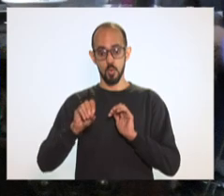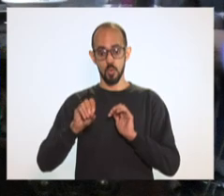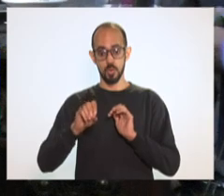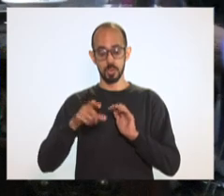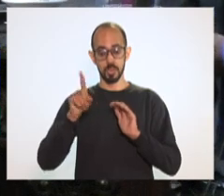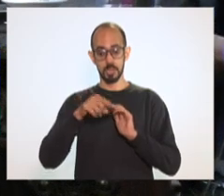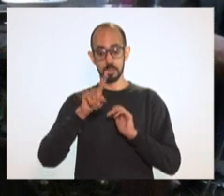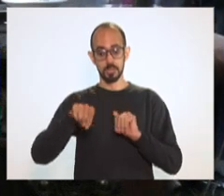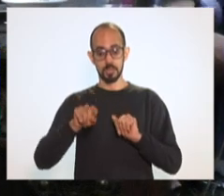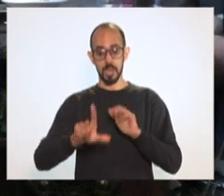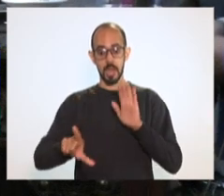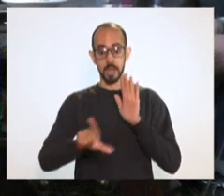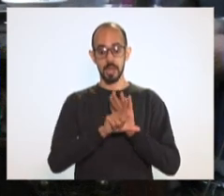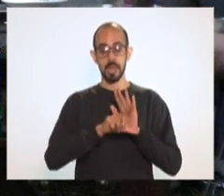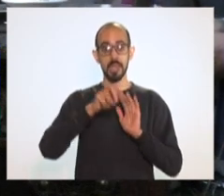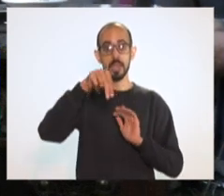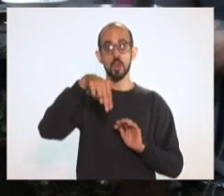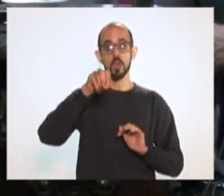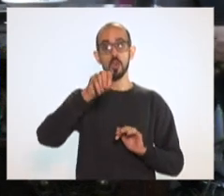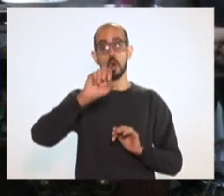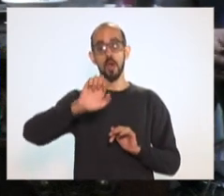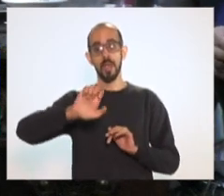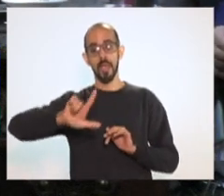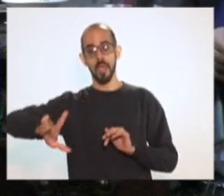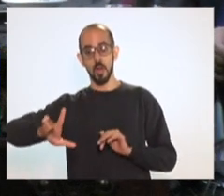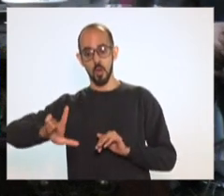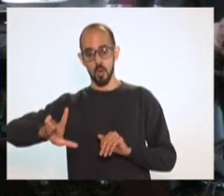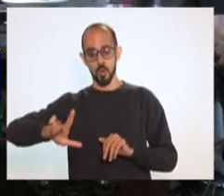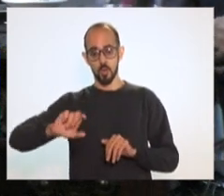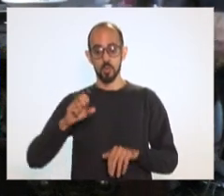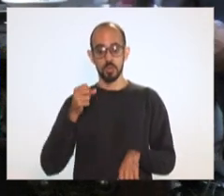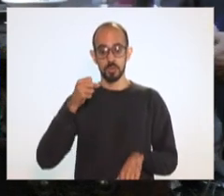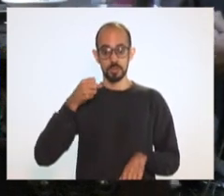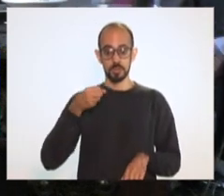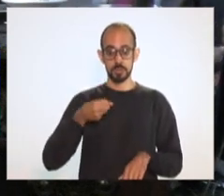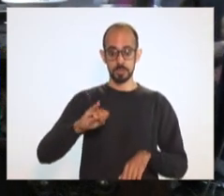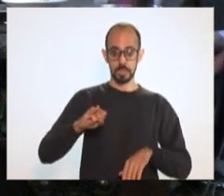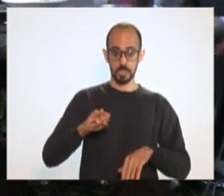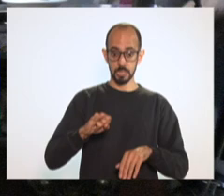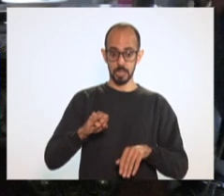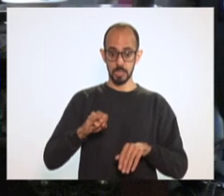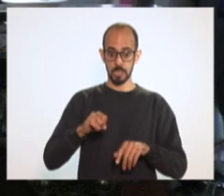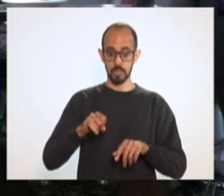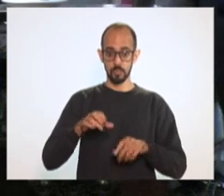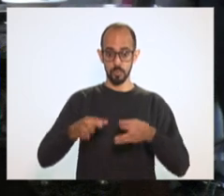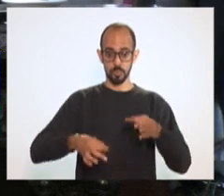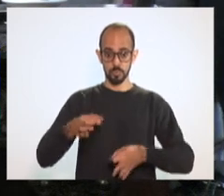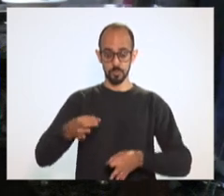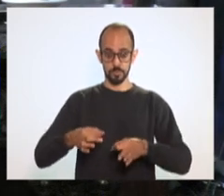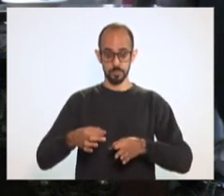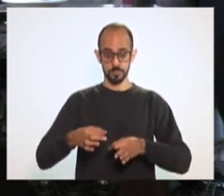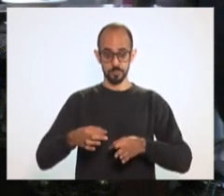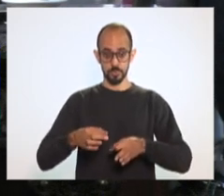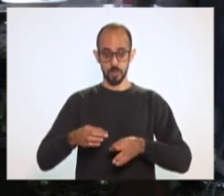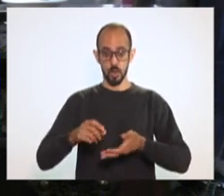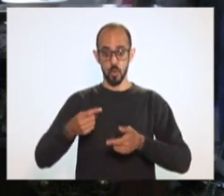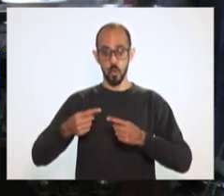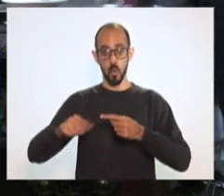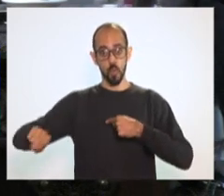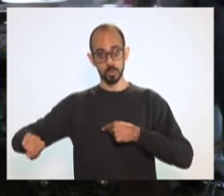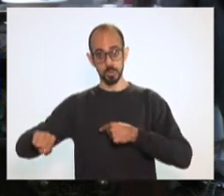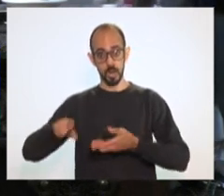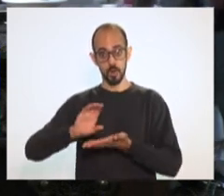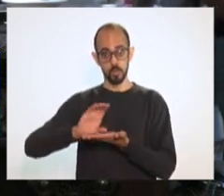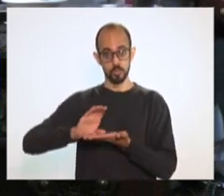Carvalho, a Lei Noel. E ele, se for julgado incondicional, ele pode ser reestabelecido. E aí sim,